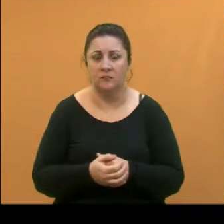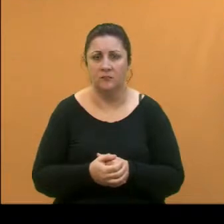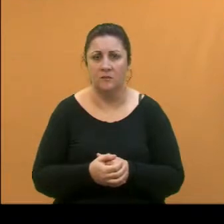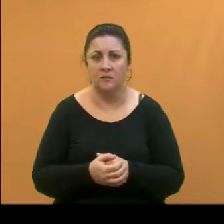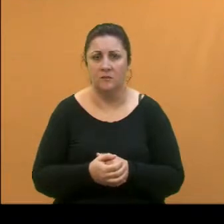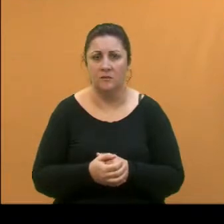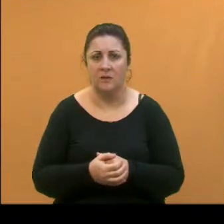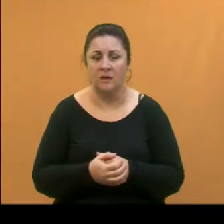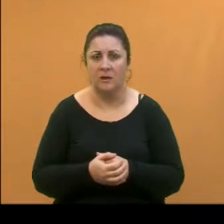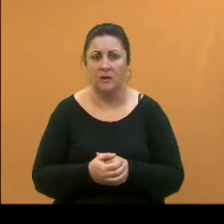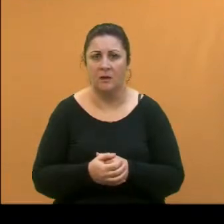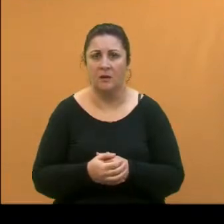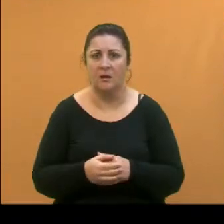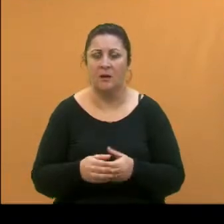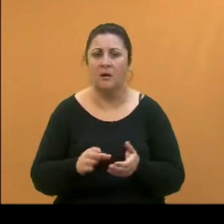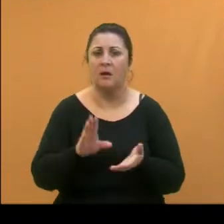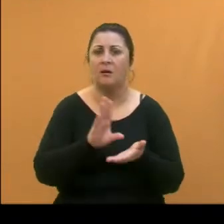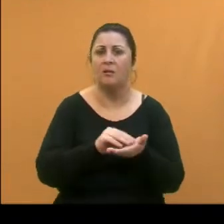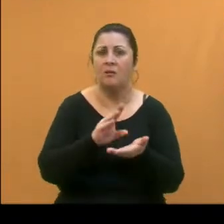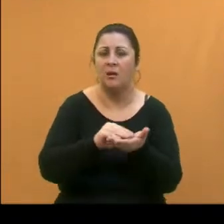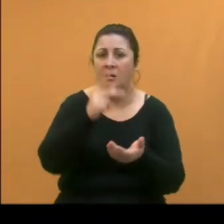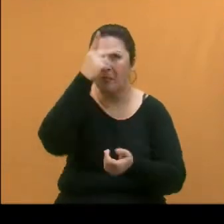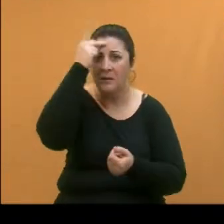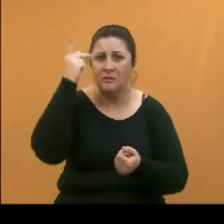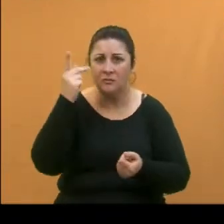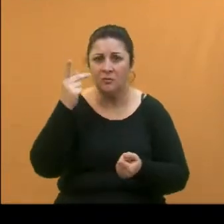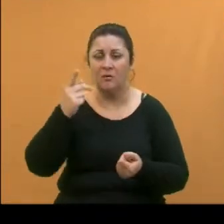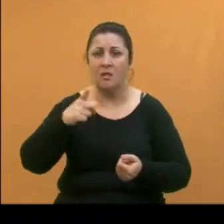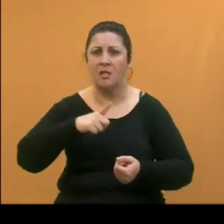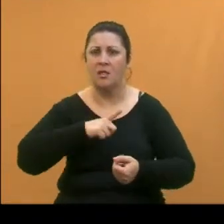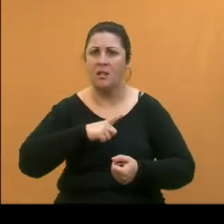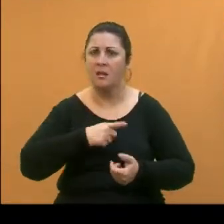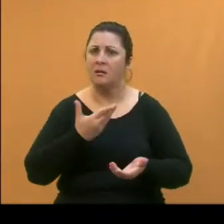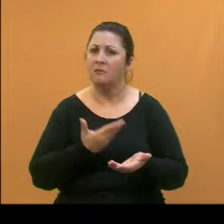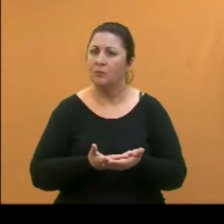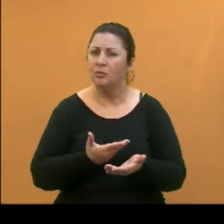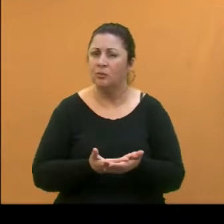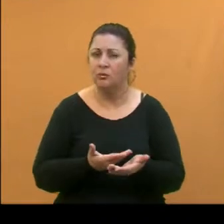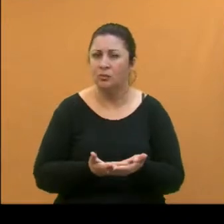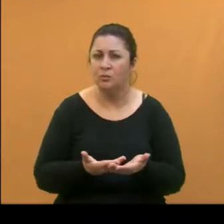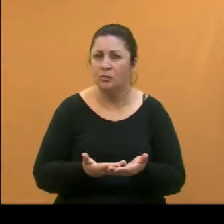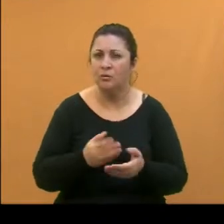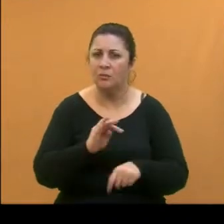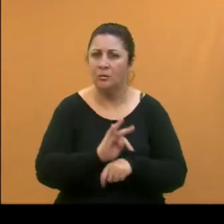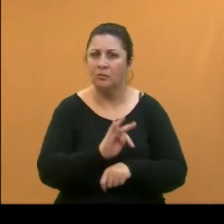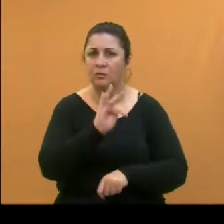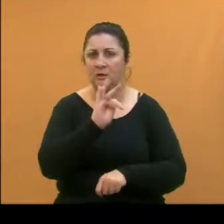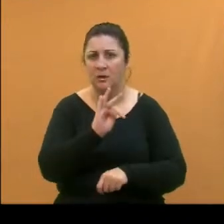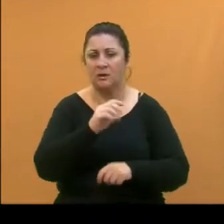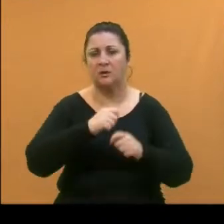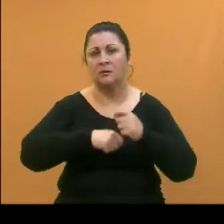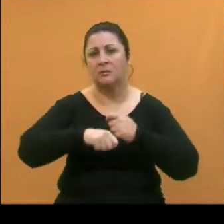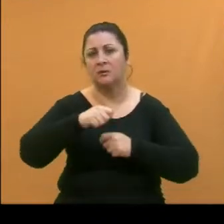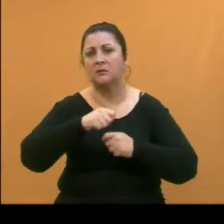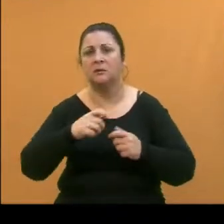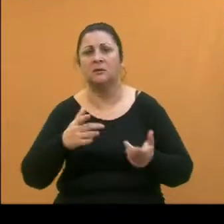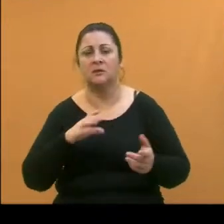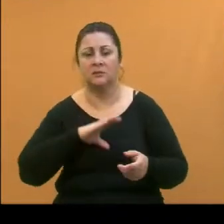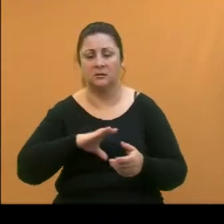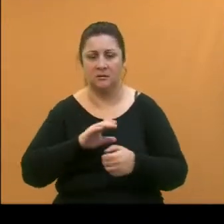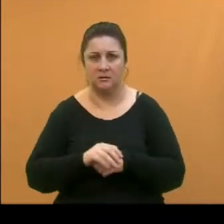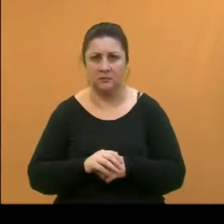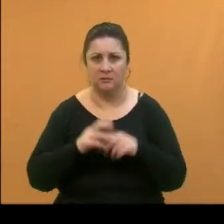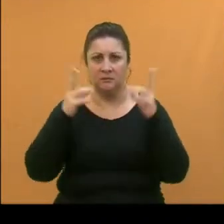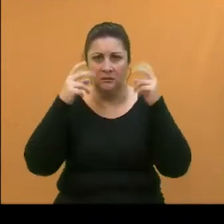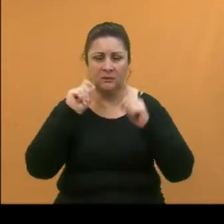a colocação de pessoas que realmente tivessem qualificação para poder ajudar a administrar a cidade. E o que se percebeu